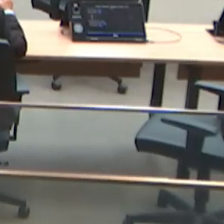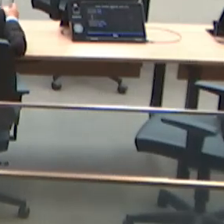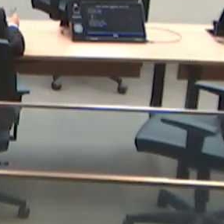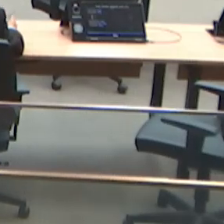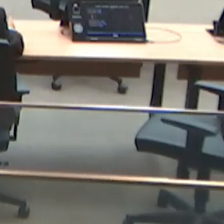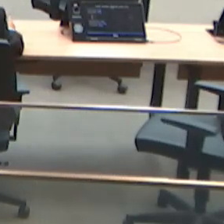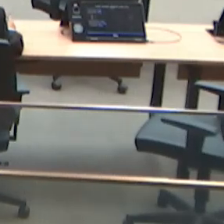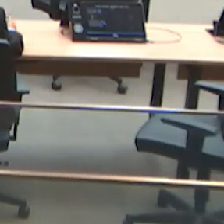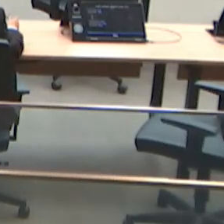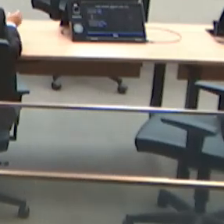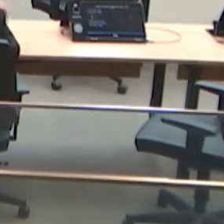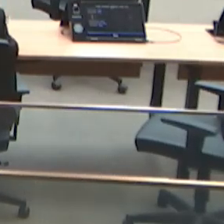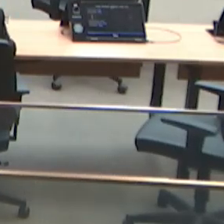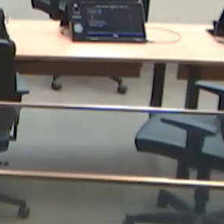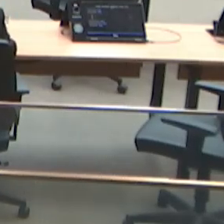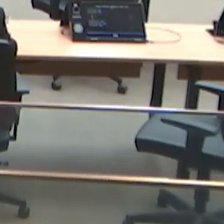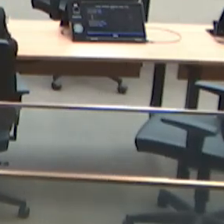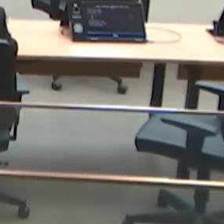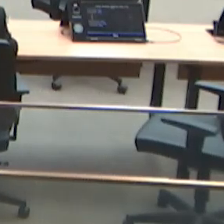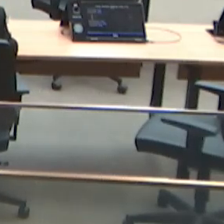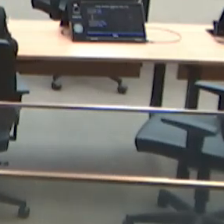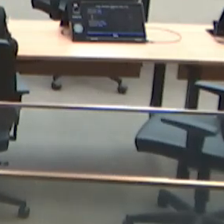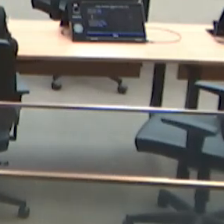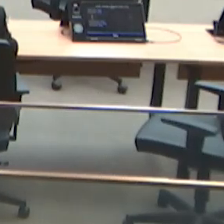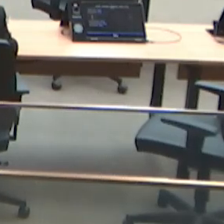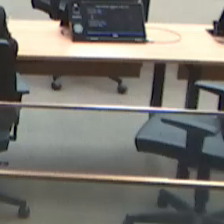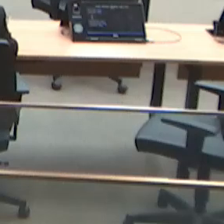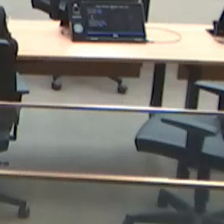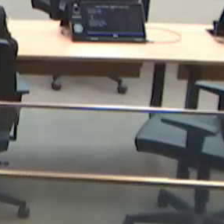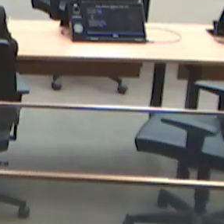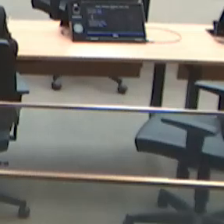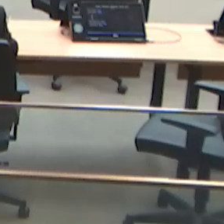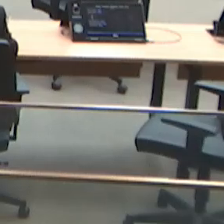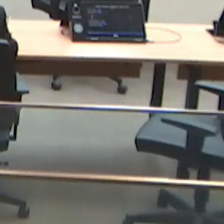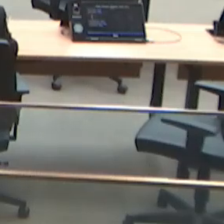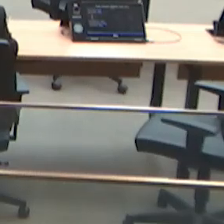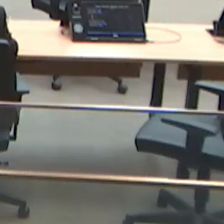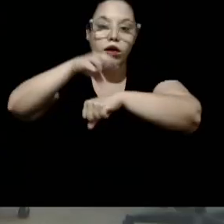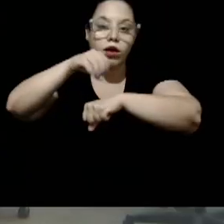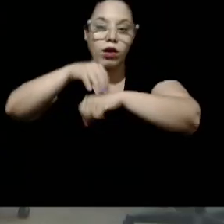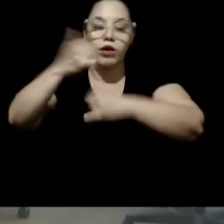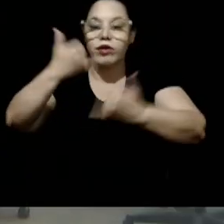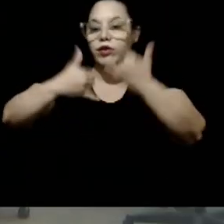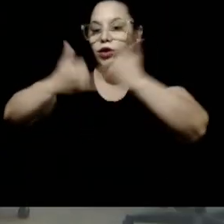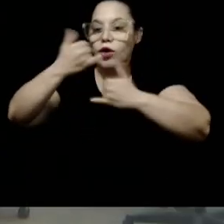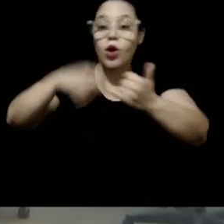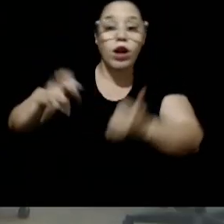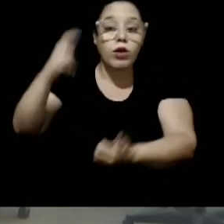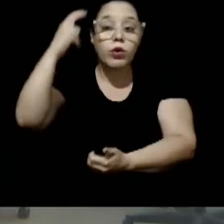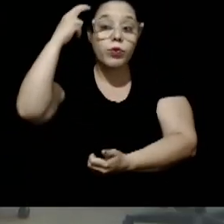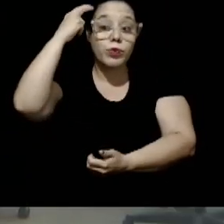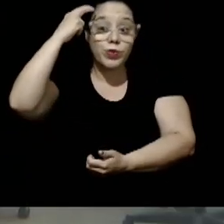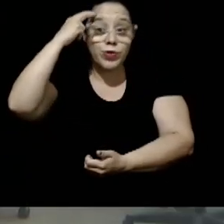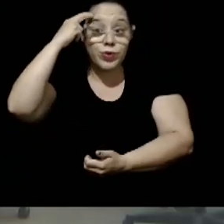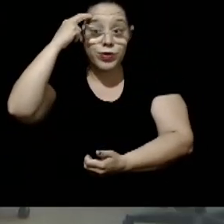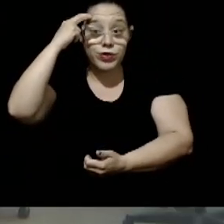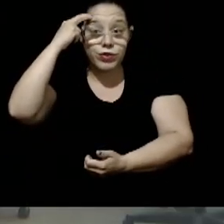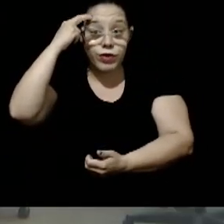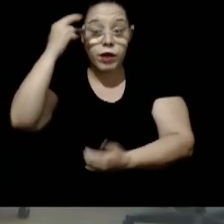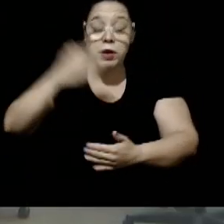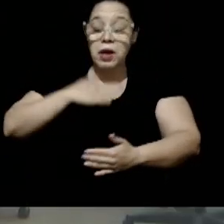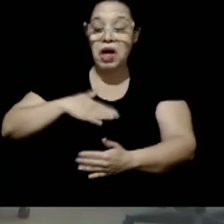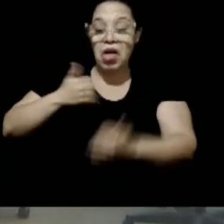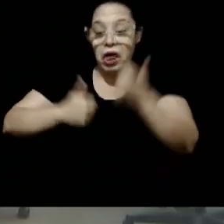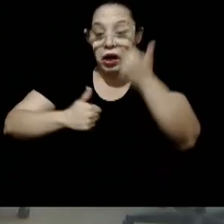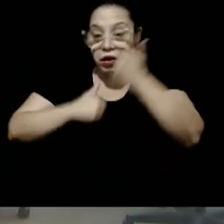Câmara Campinas sexta-feira você confere a entrevista dicas de lazer e cultura e para quem gosta de esporte tem também o